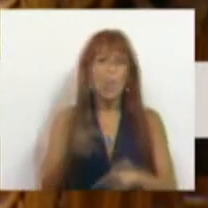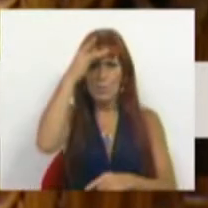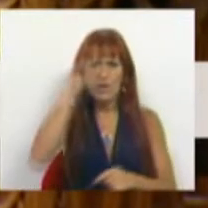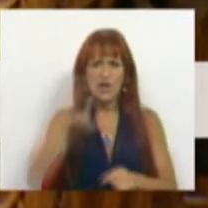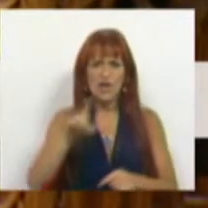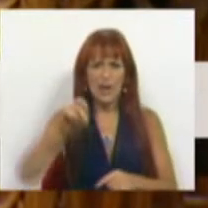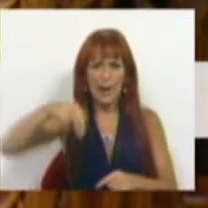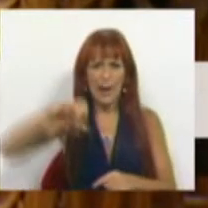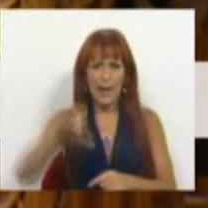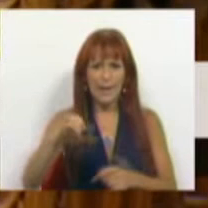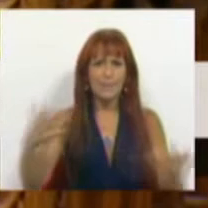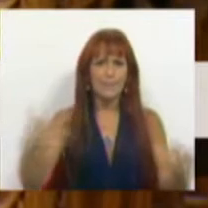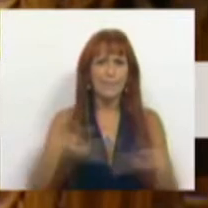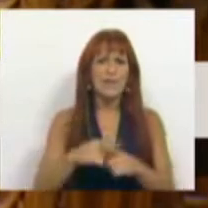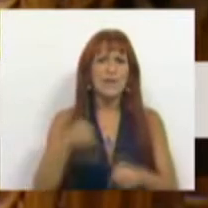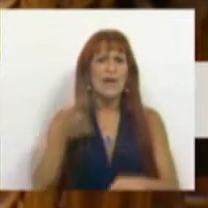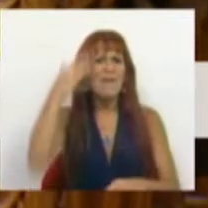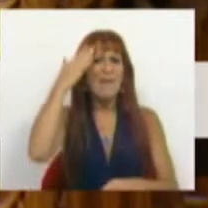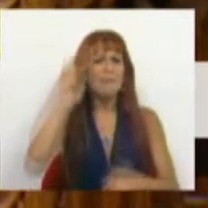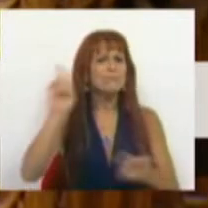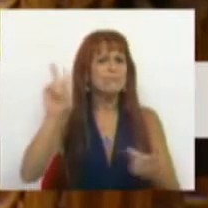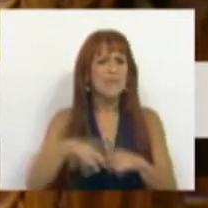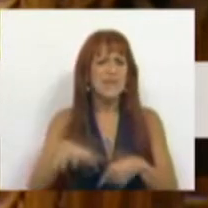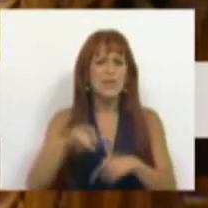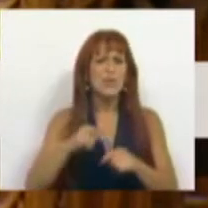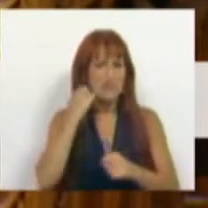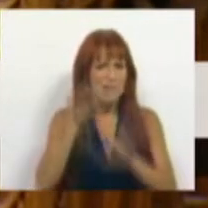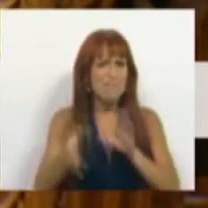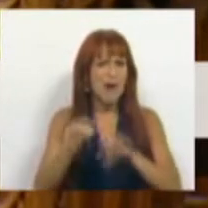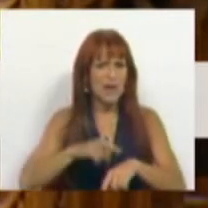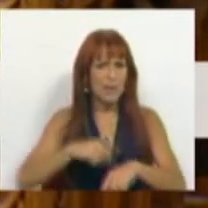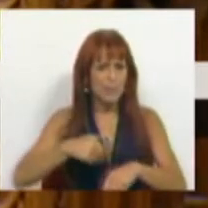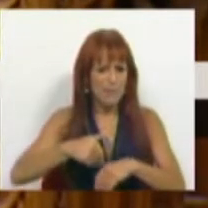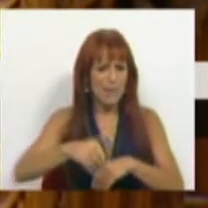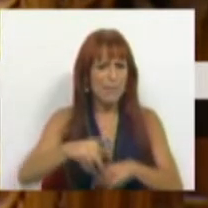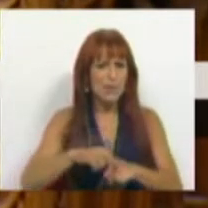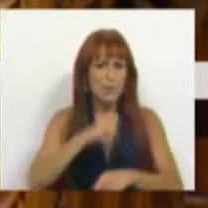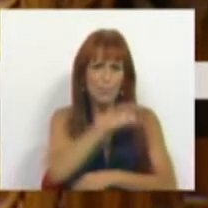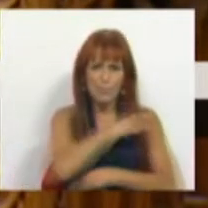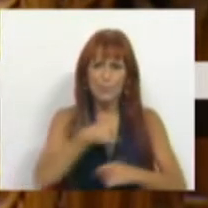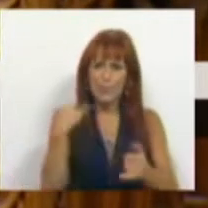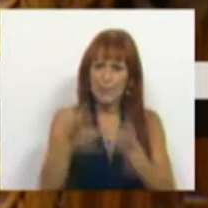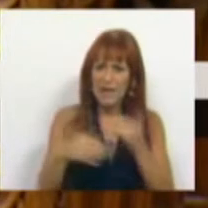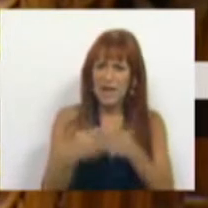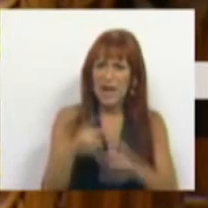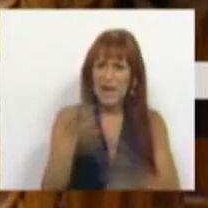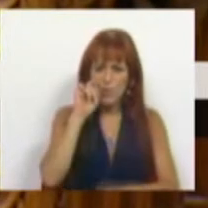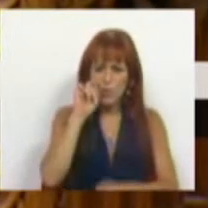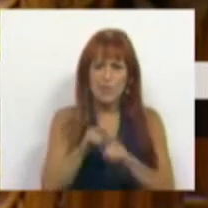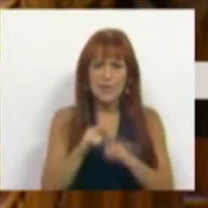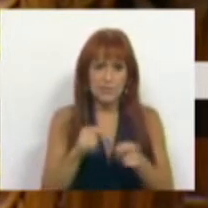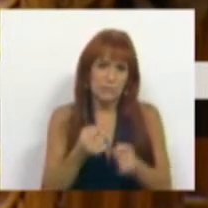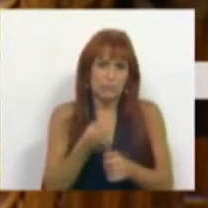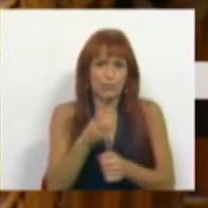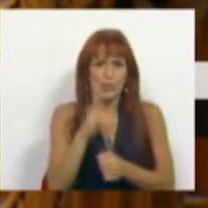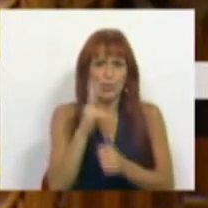LNEC, sendo previsível que a situação se agrave com o tempo, podendo representar sérios riscos para a segurança das cerca